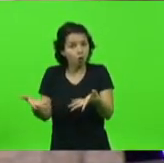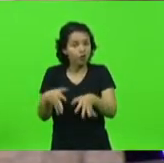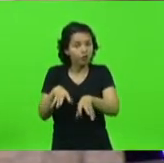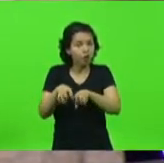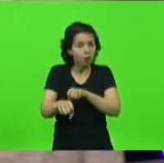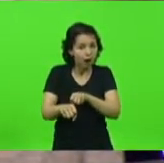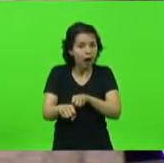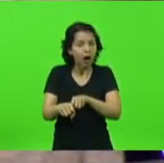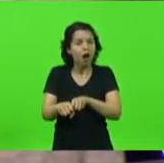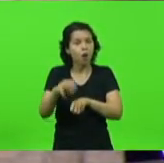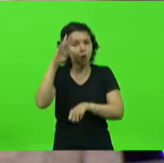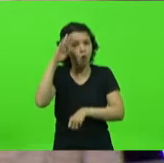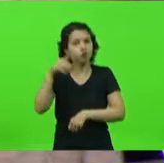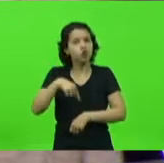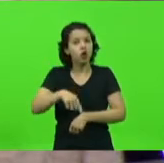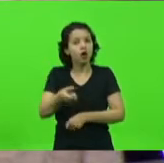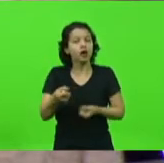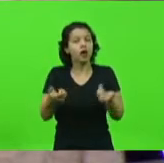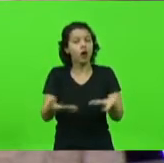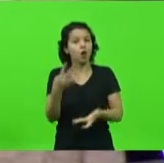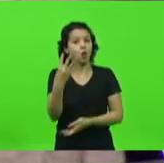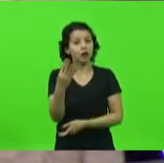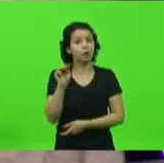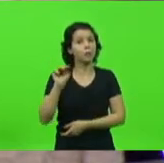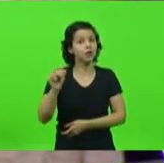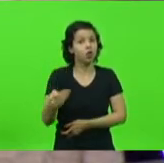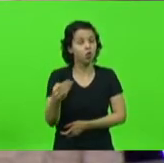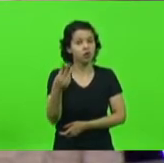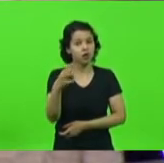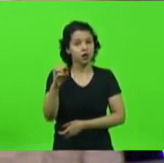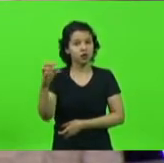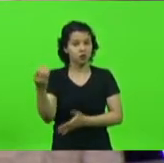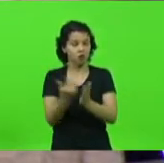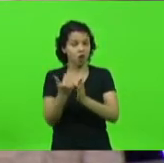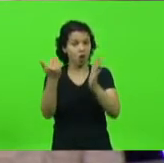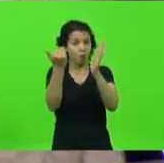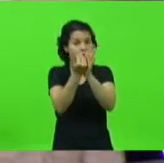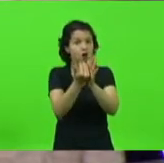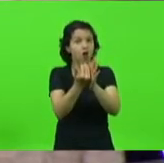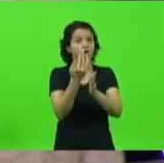gastamos R$ 4.300.000, esse custo vai passar para